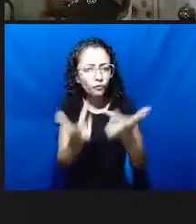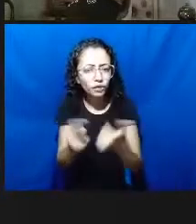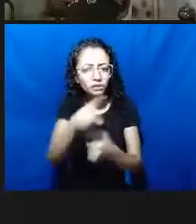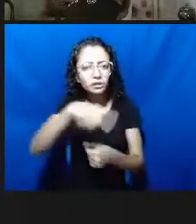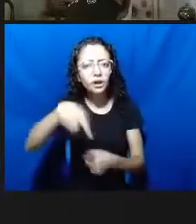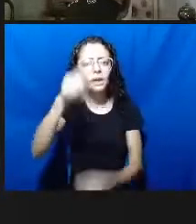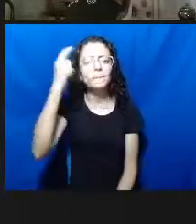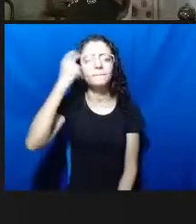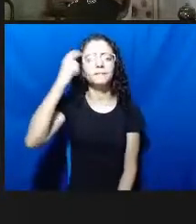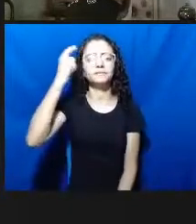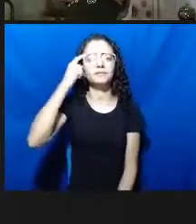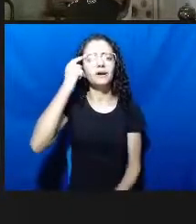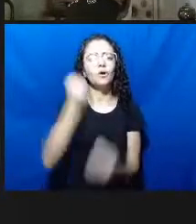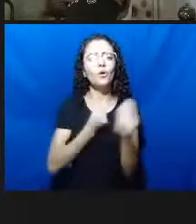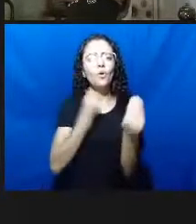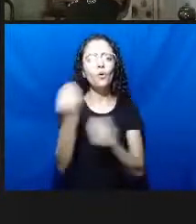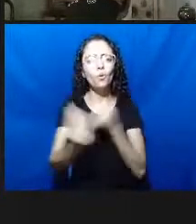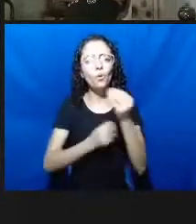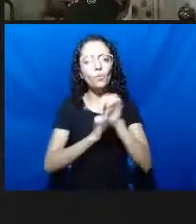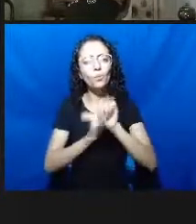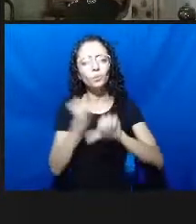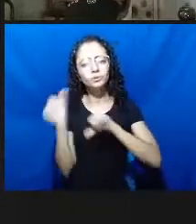como influenciar